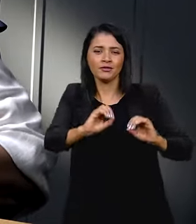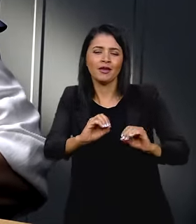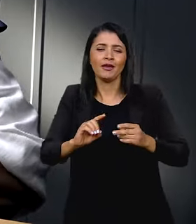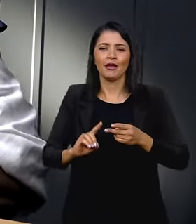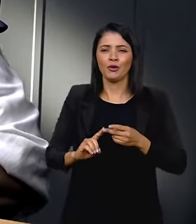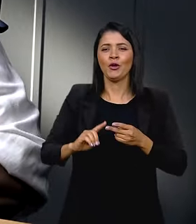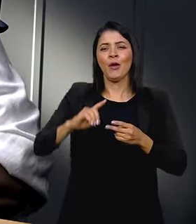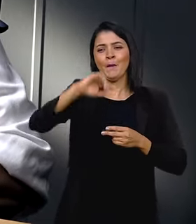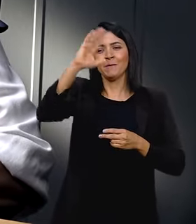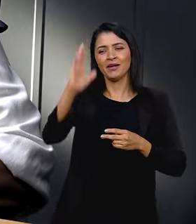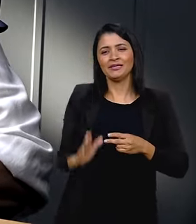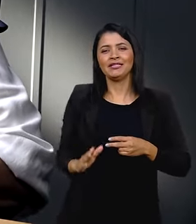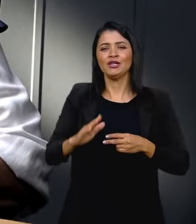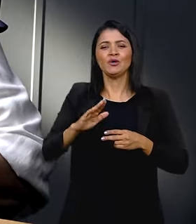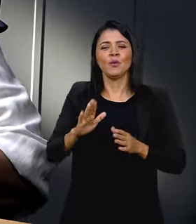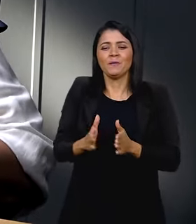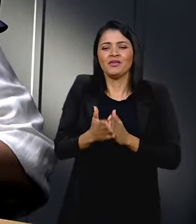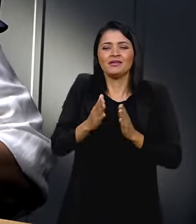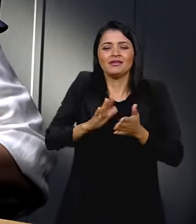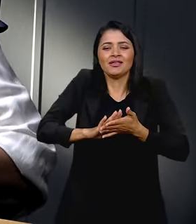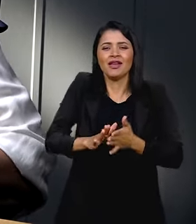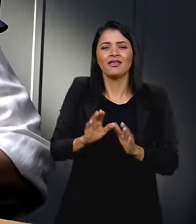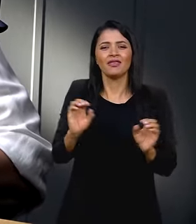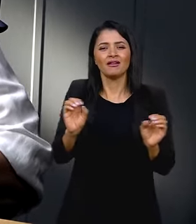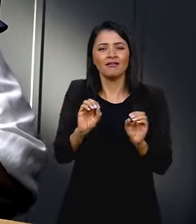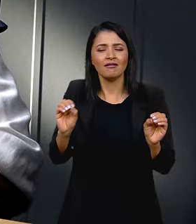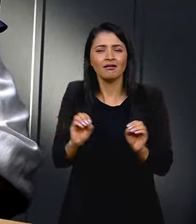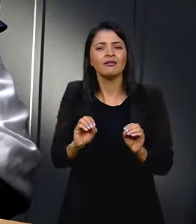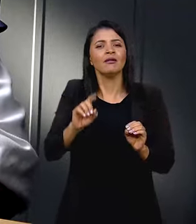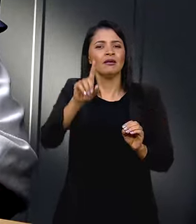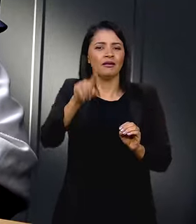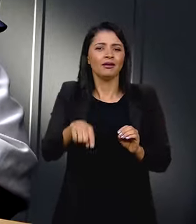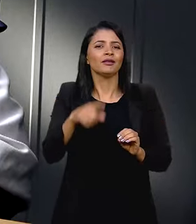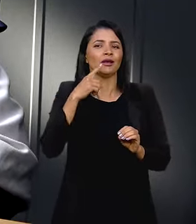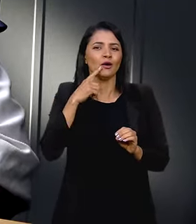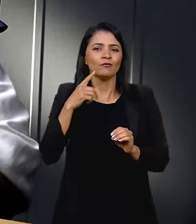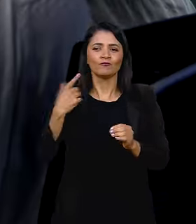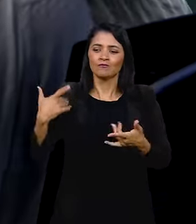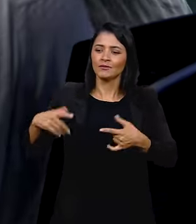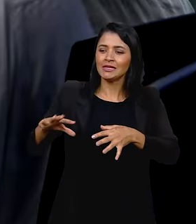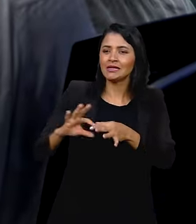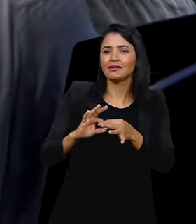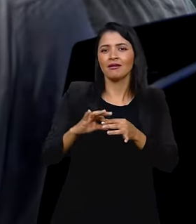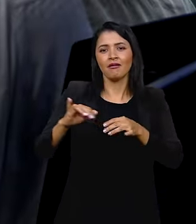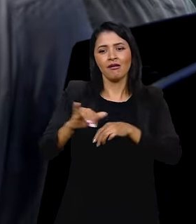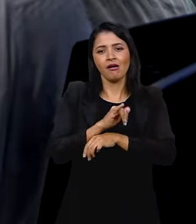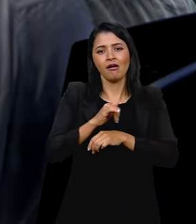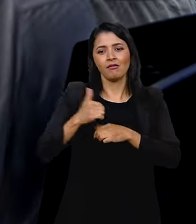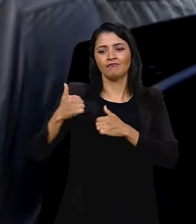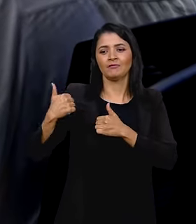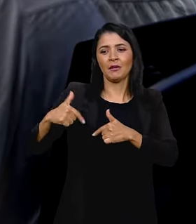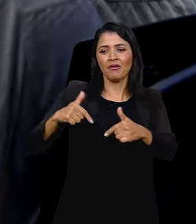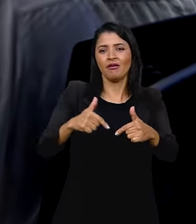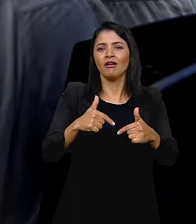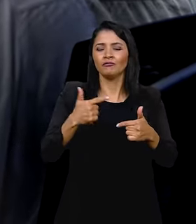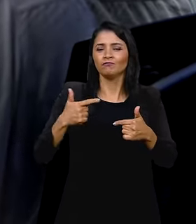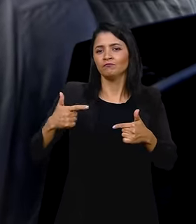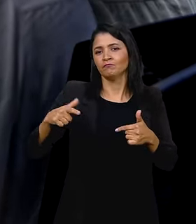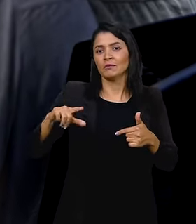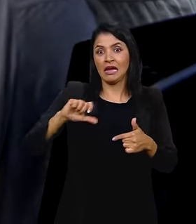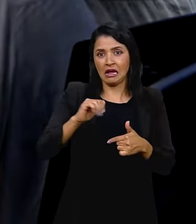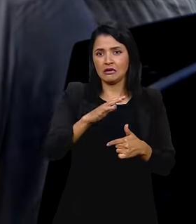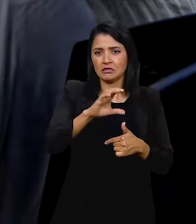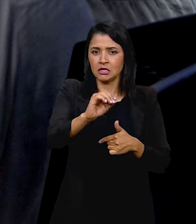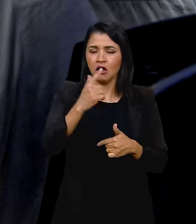Brasil sem miséria Ou seja a gente tem uma experiência de organizar integrar ações de forma participativa E essas